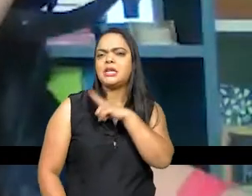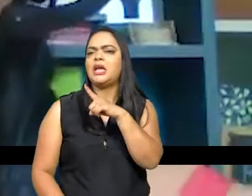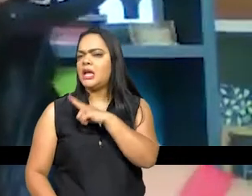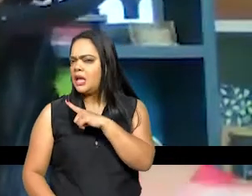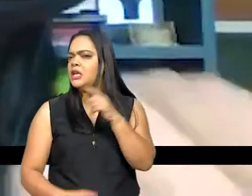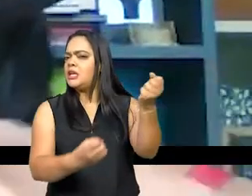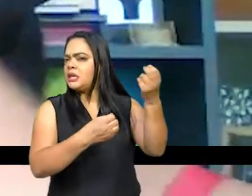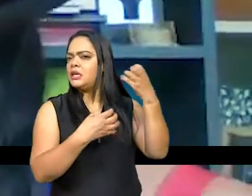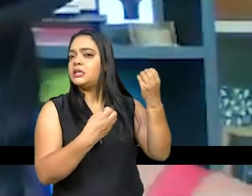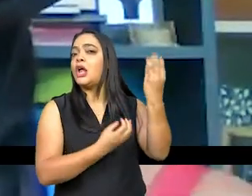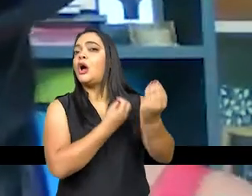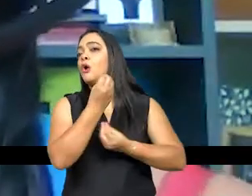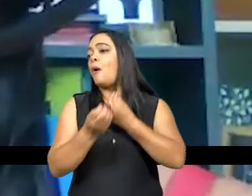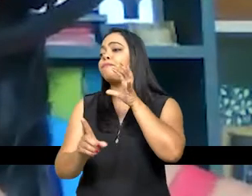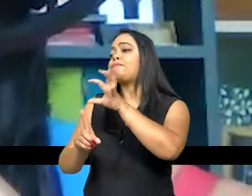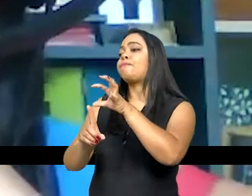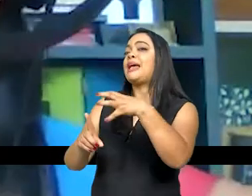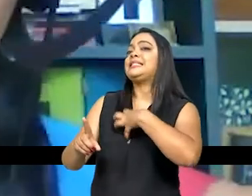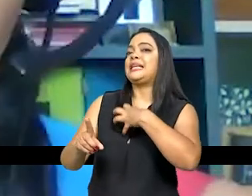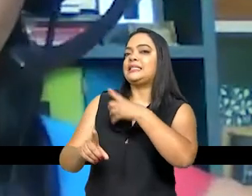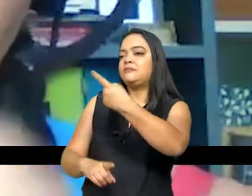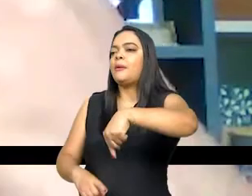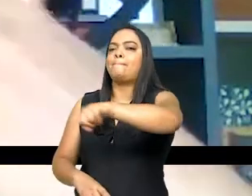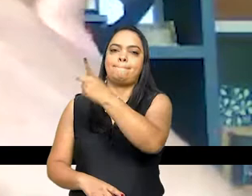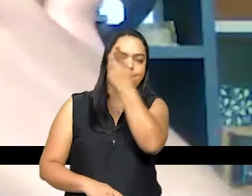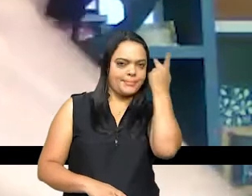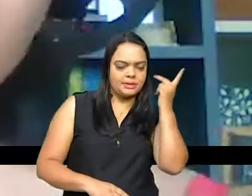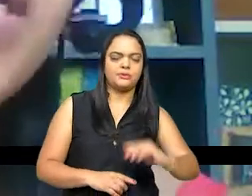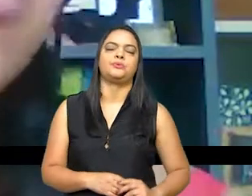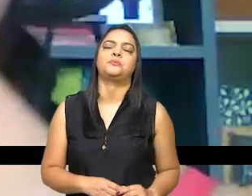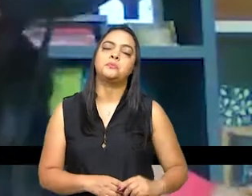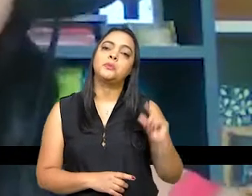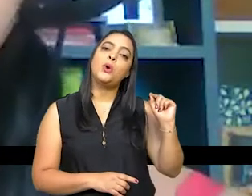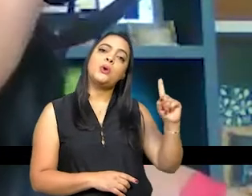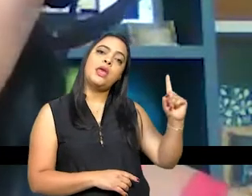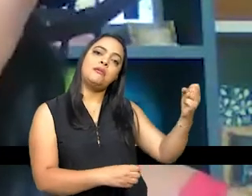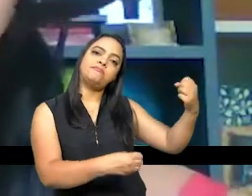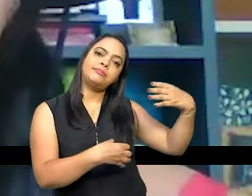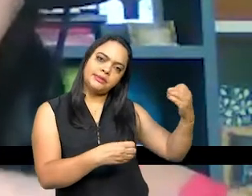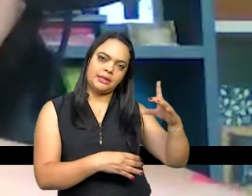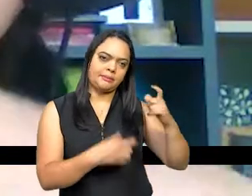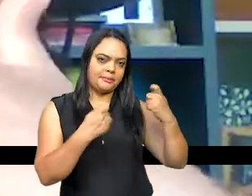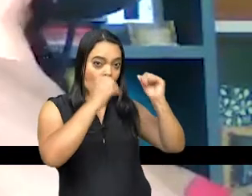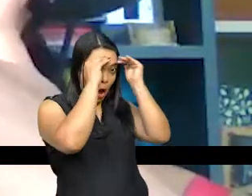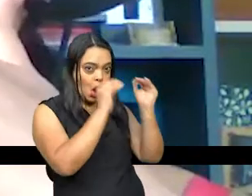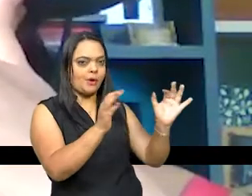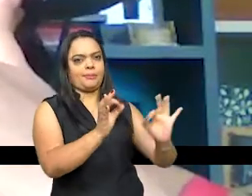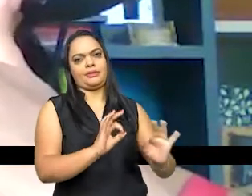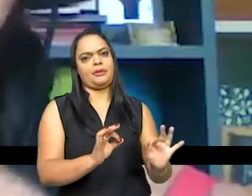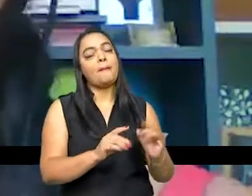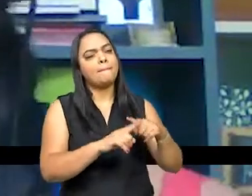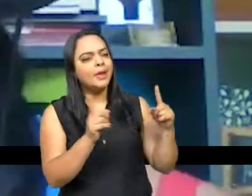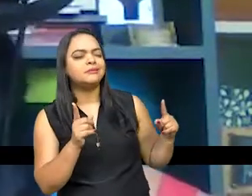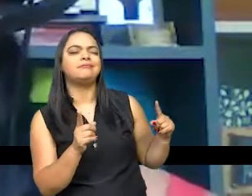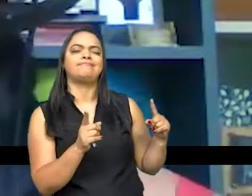essa sensibilidade. Por quê? Porque ela vai propor um esquema que a gente não precisa seguir à risca, mas é um esquema